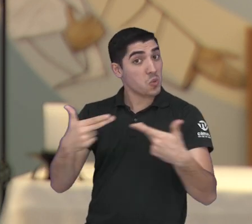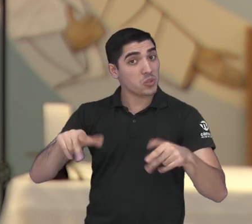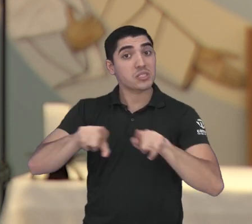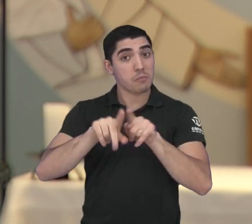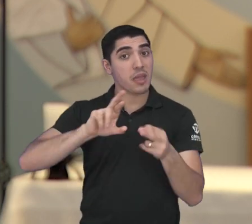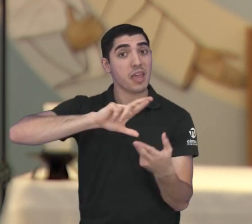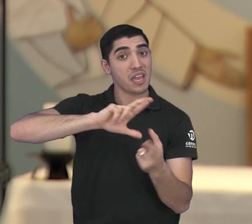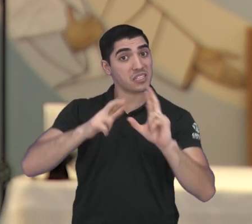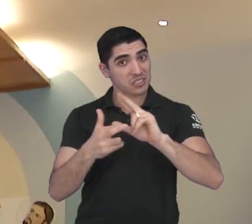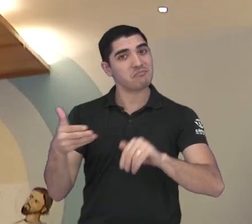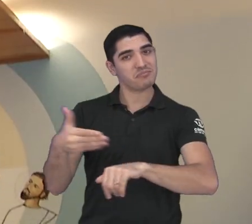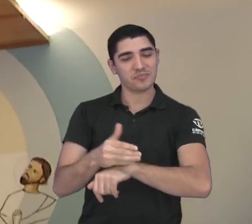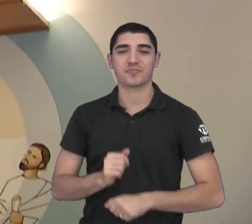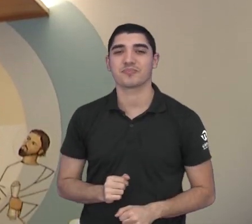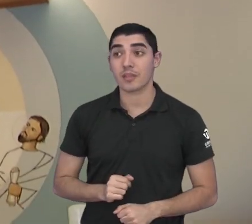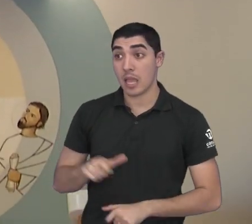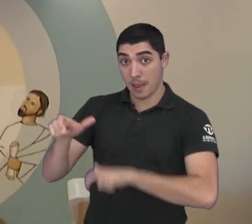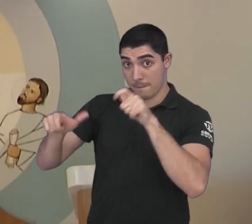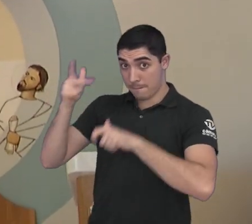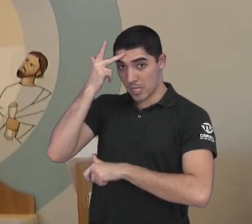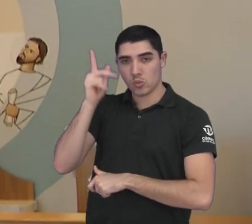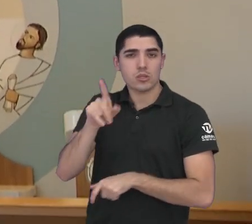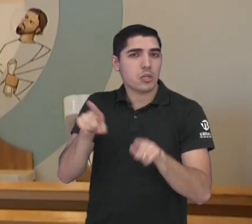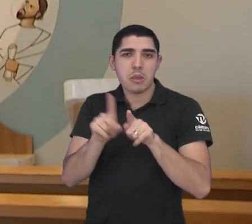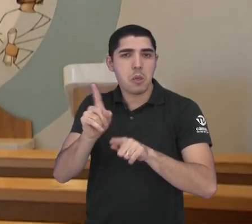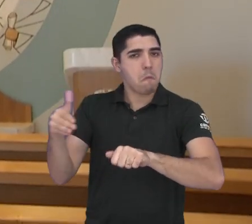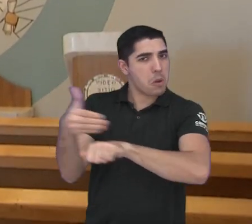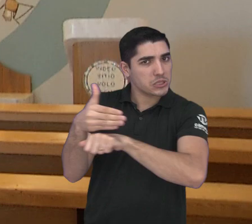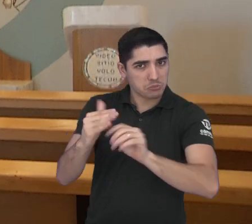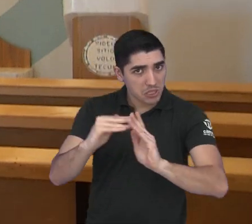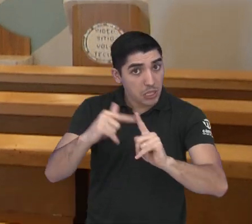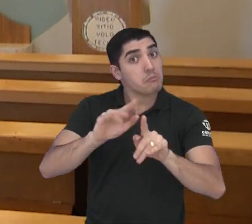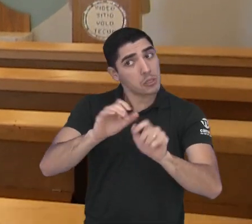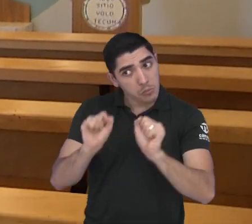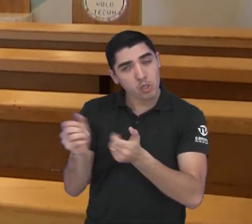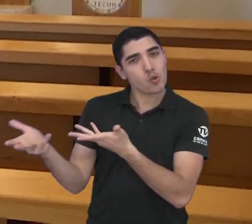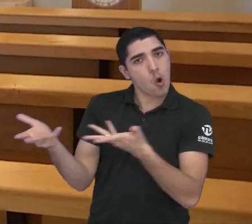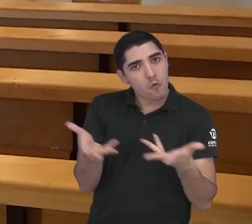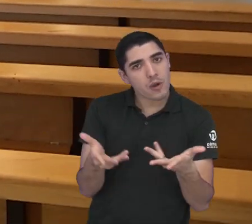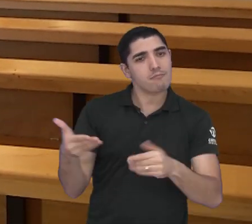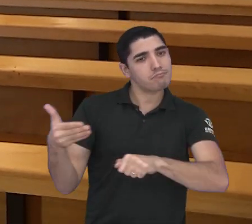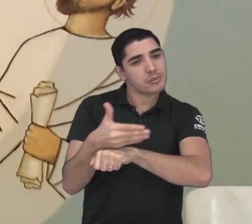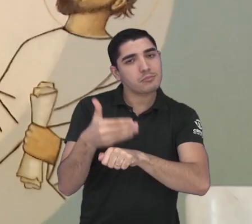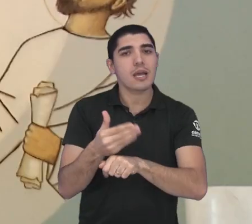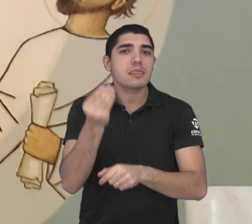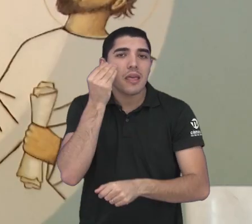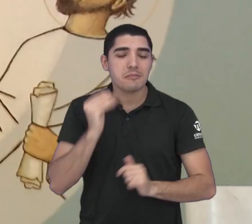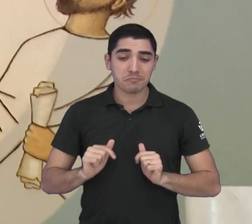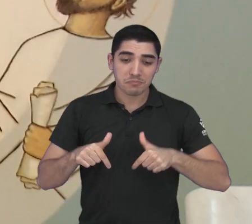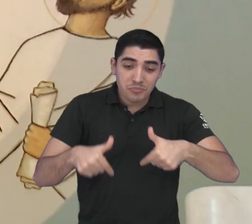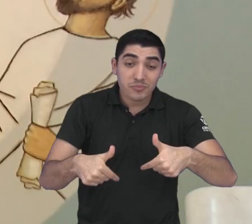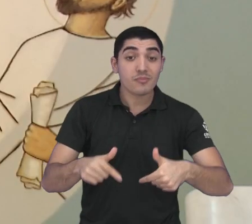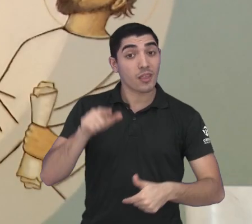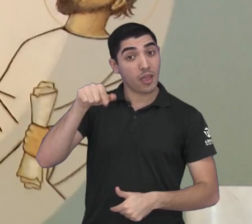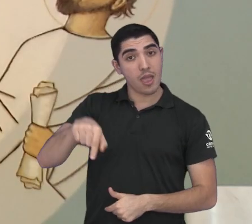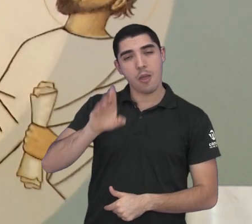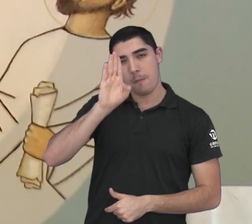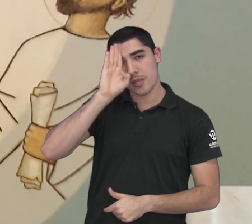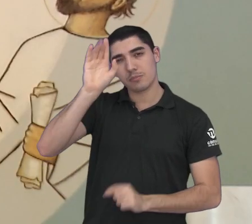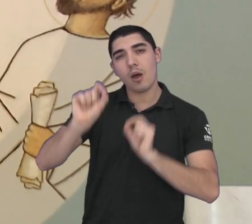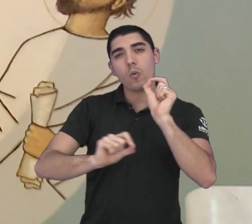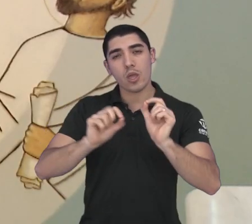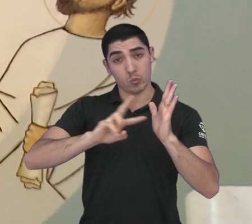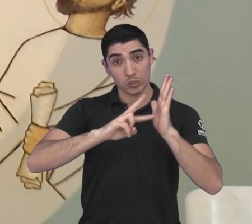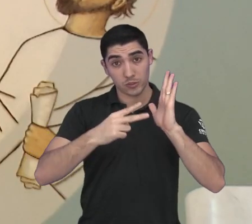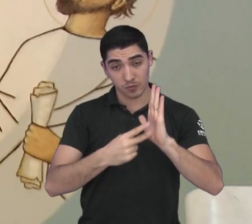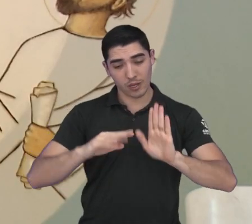coisas recicláveis até. Aqueles que não frequentam a igreja são convidados a participar. Um dos aspectos mais profundos